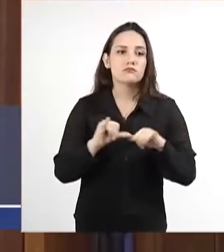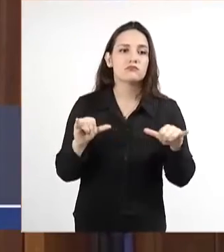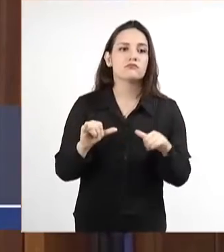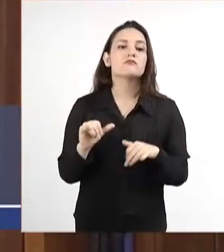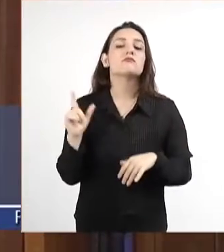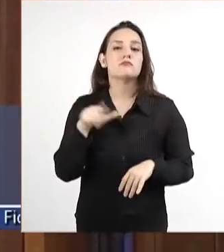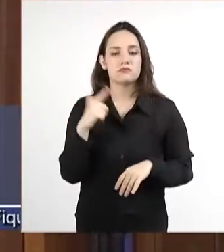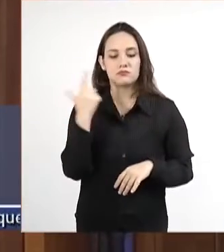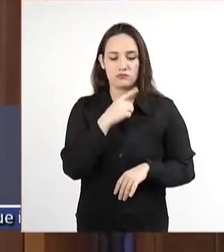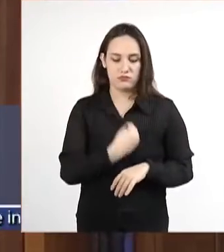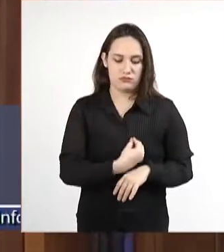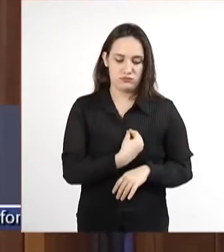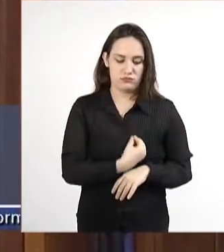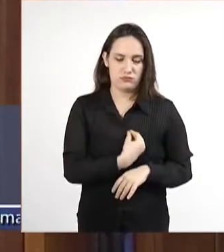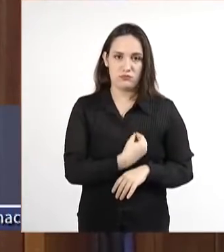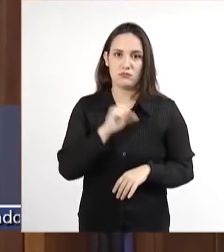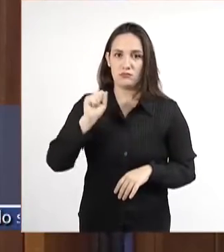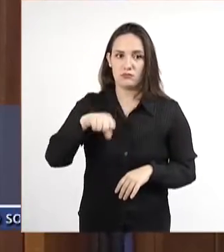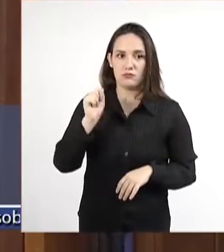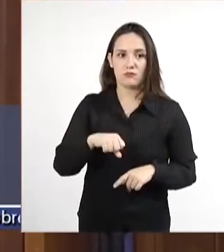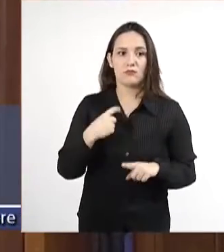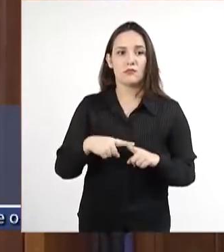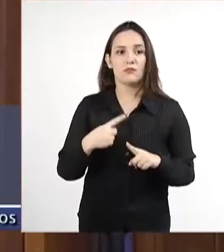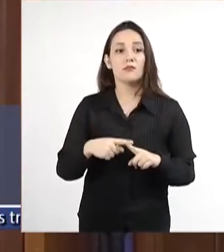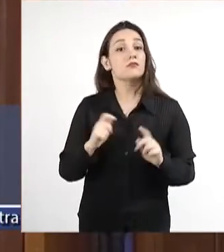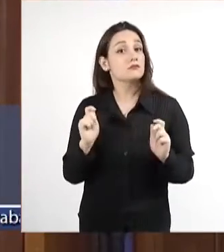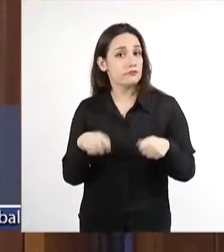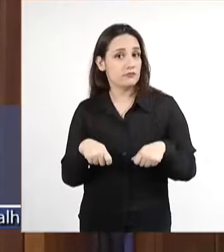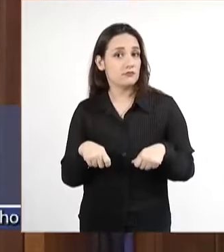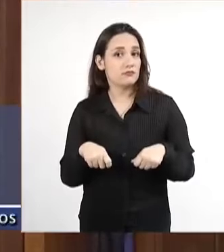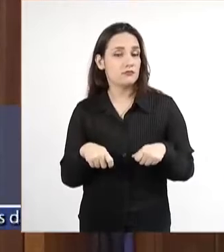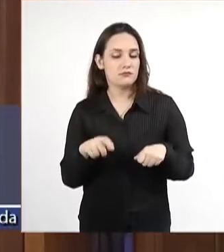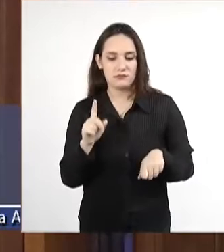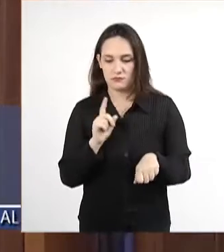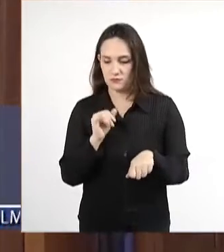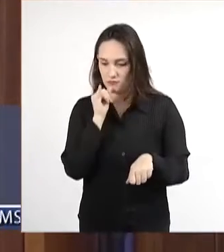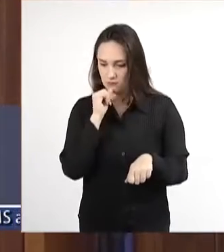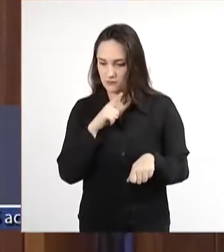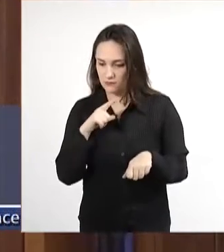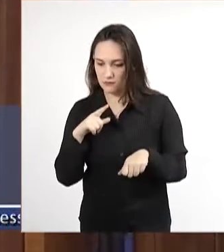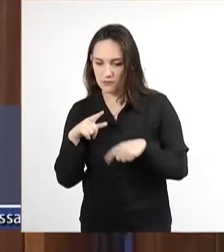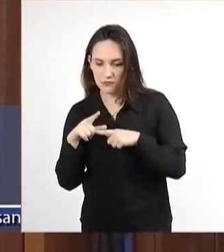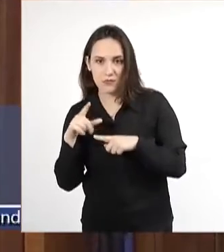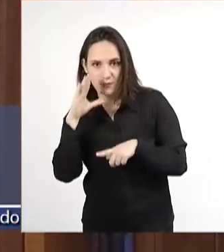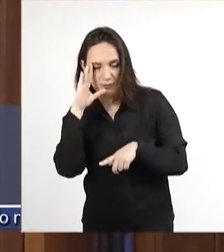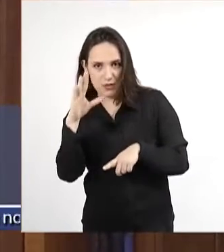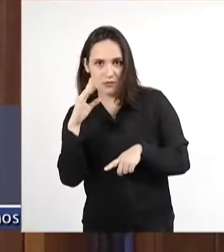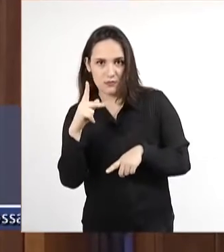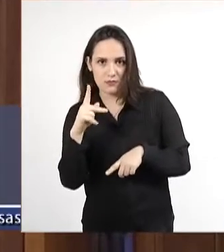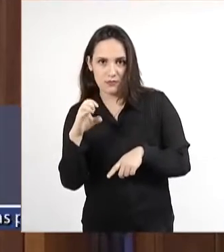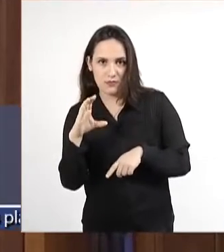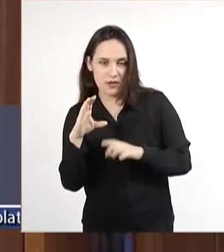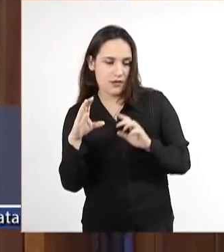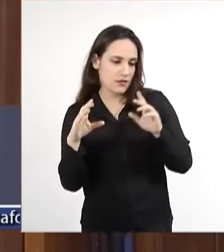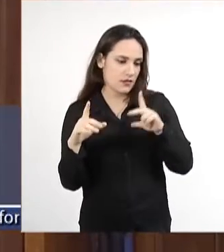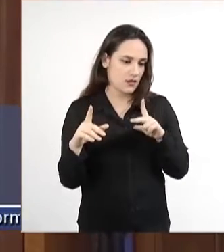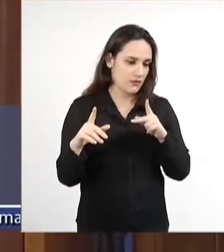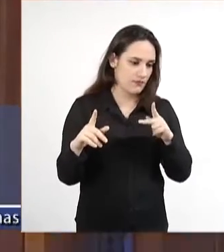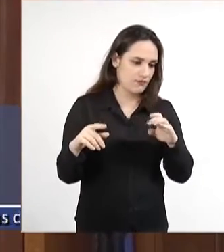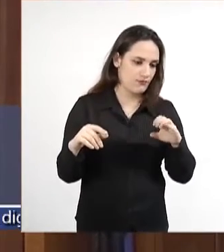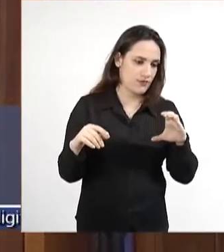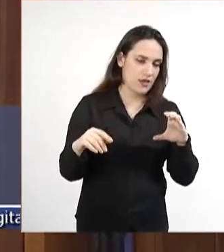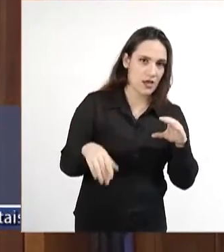prefeitos participando, porque tem a possibilidade na PEC paralela, o que está desenhado lá, deputado Onivan, que por lei ordinária